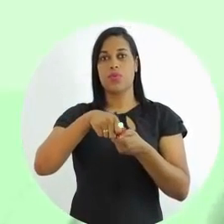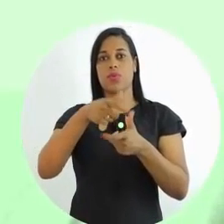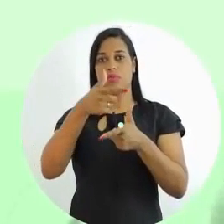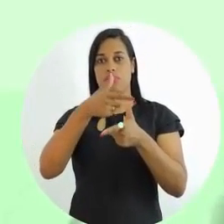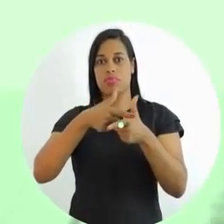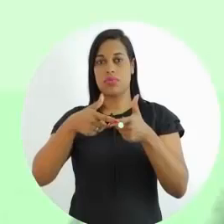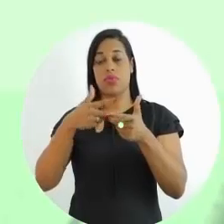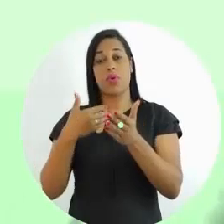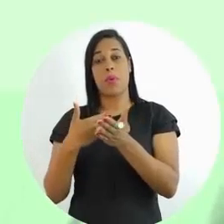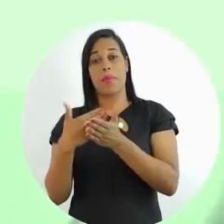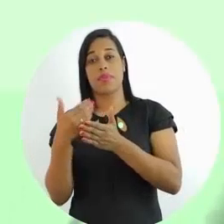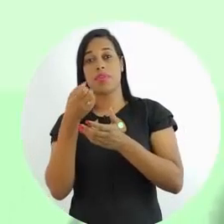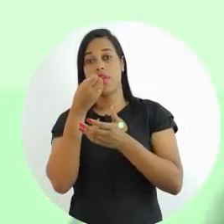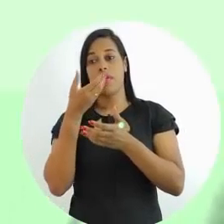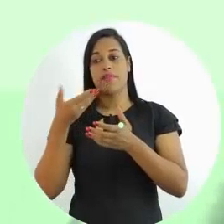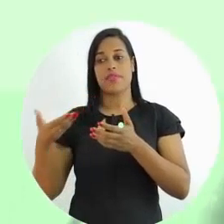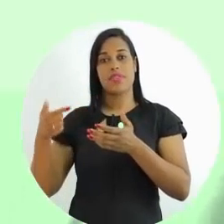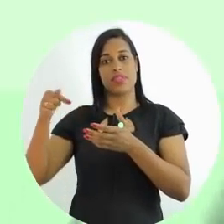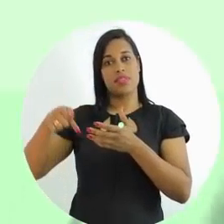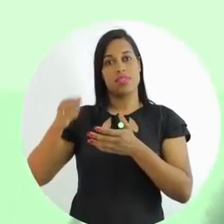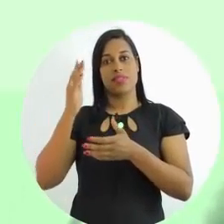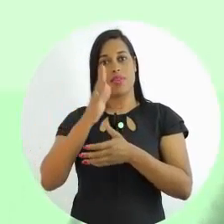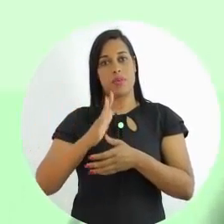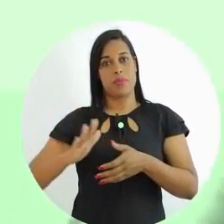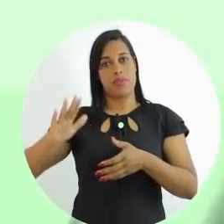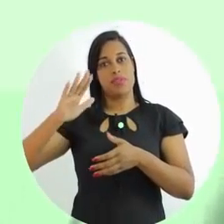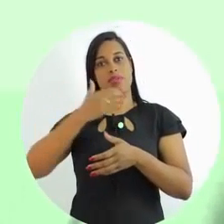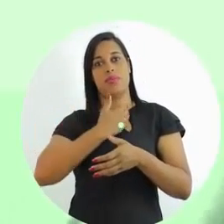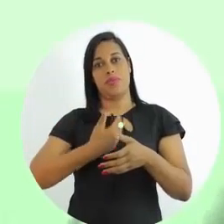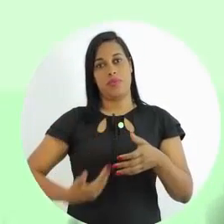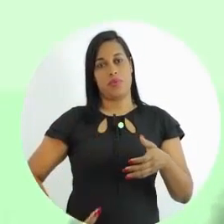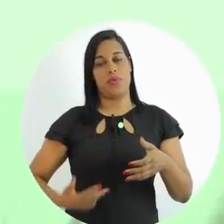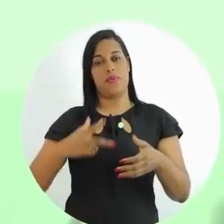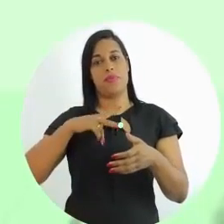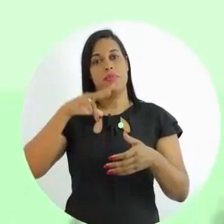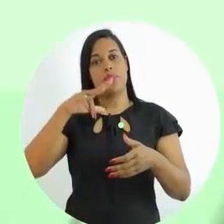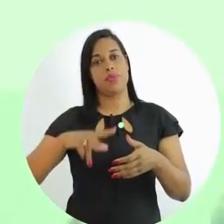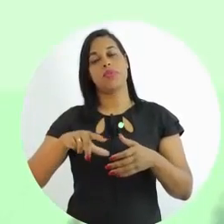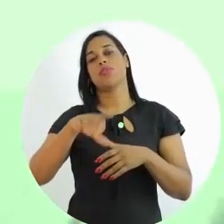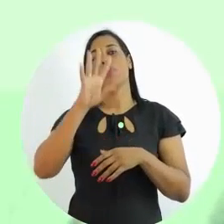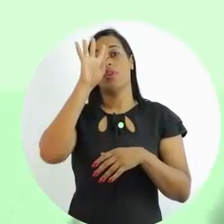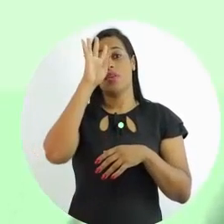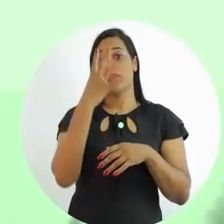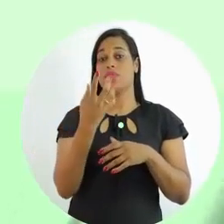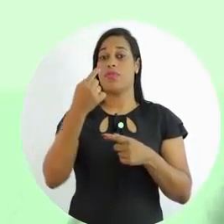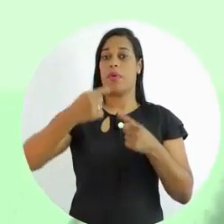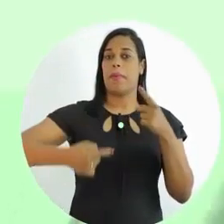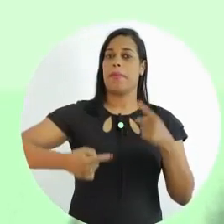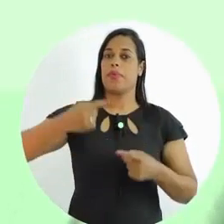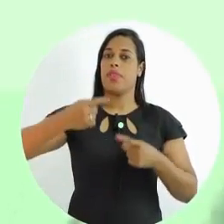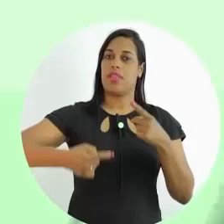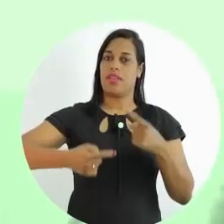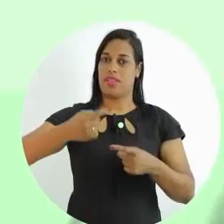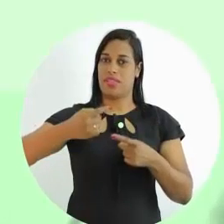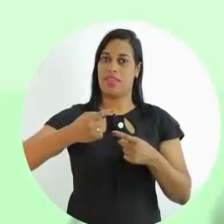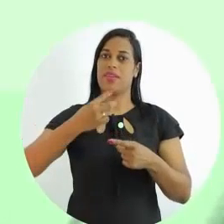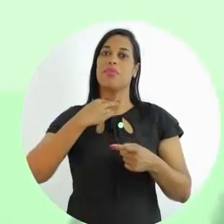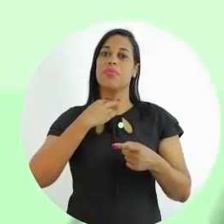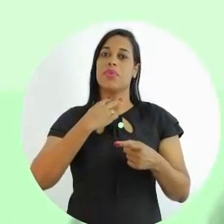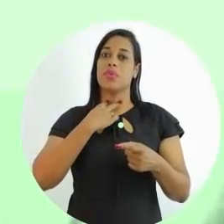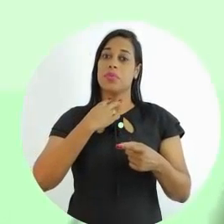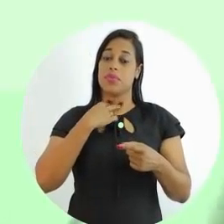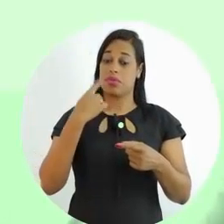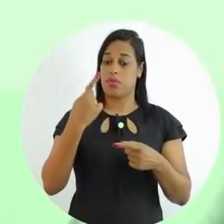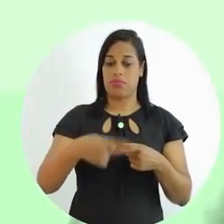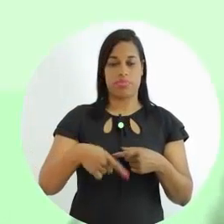Tratado de Tordesilhas começaram a visitar o solo brasileiro e o governo português decidiu implementar uma política para